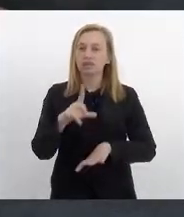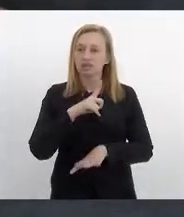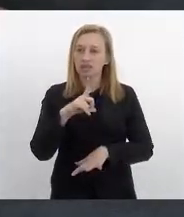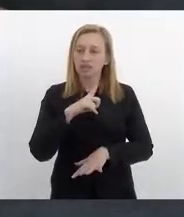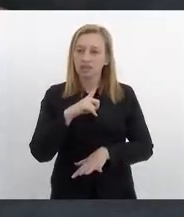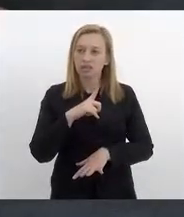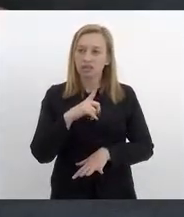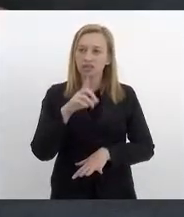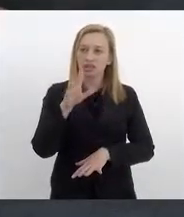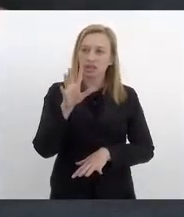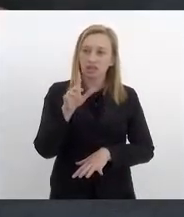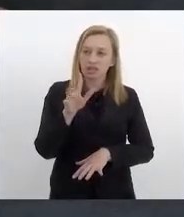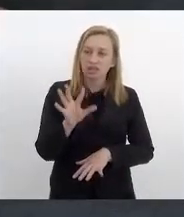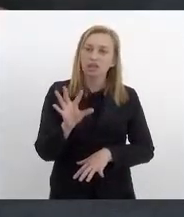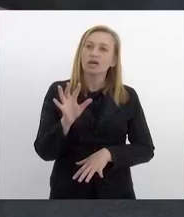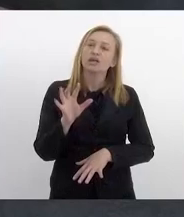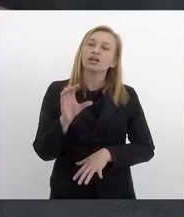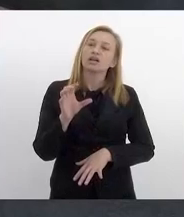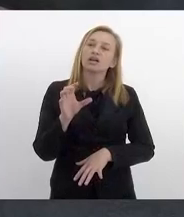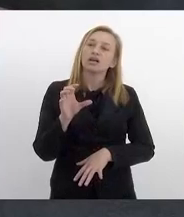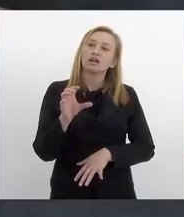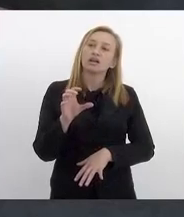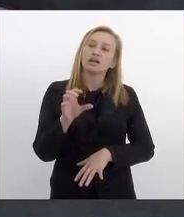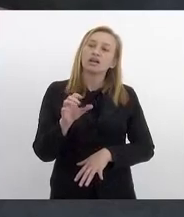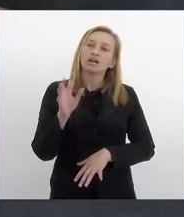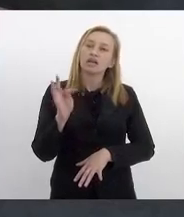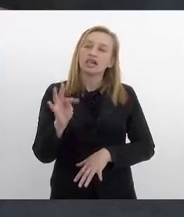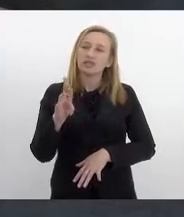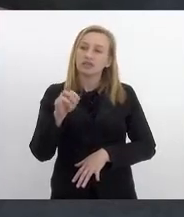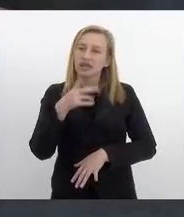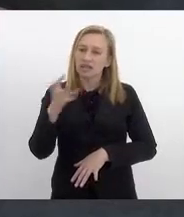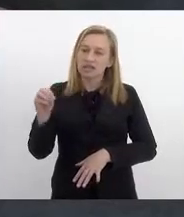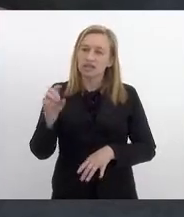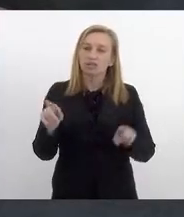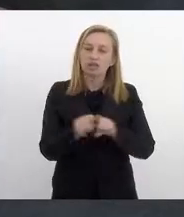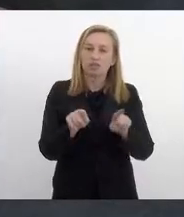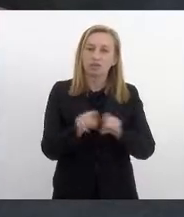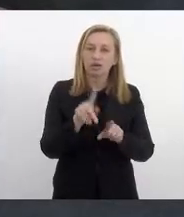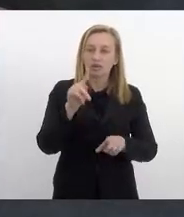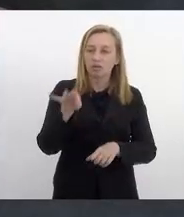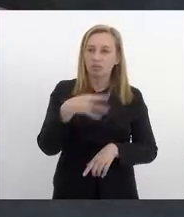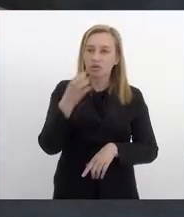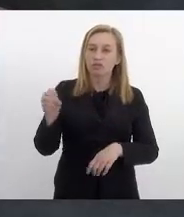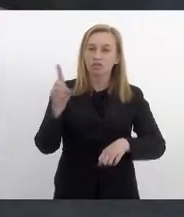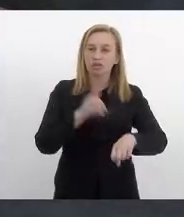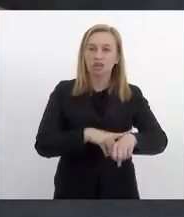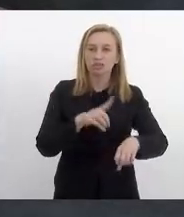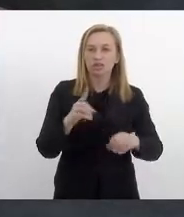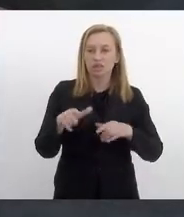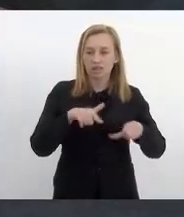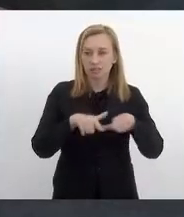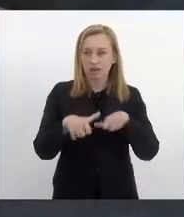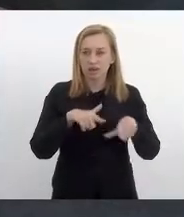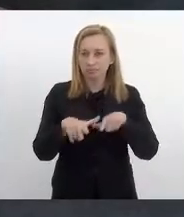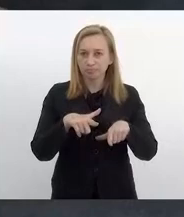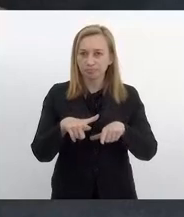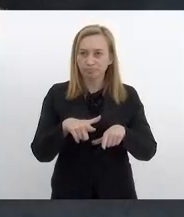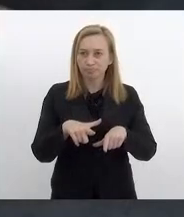que gratificações e promoções que são exclusivamente por tempo de serviço